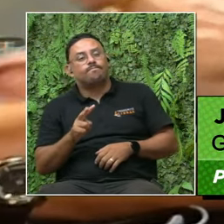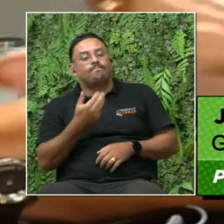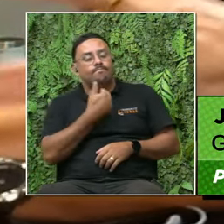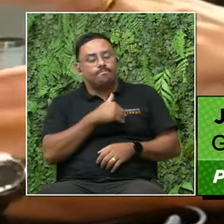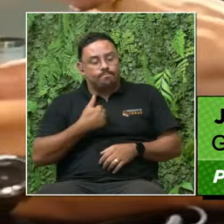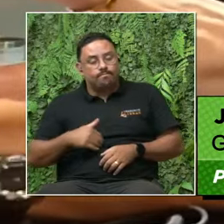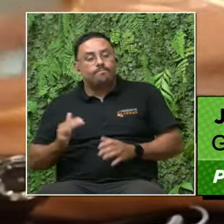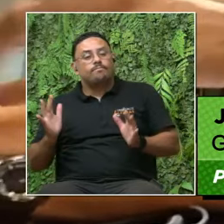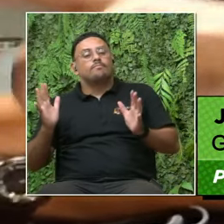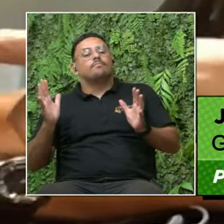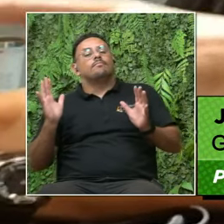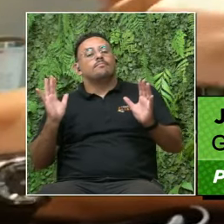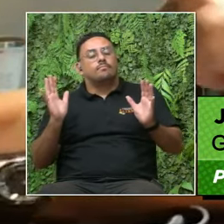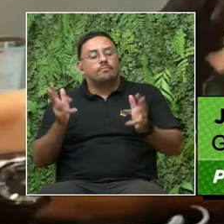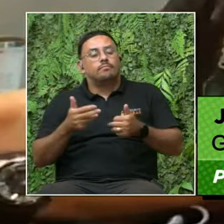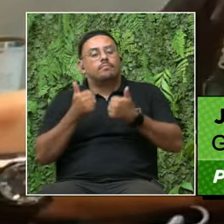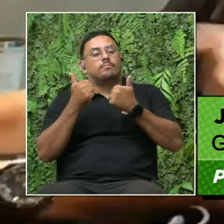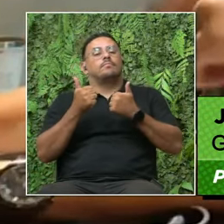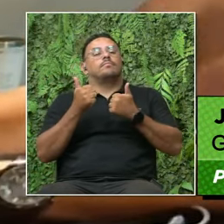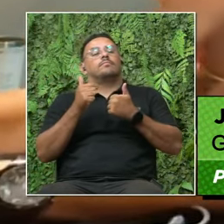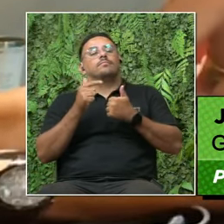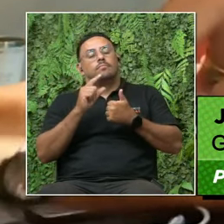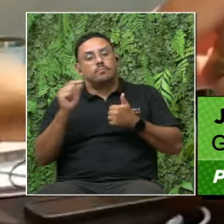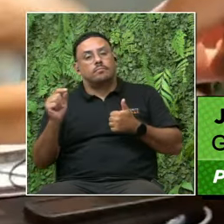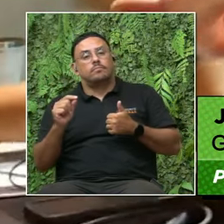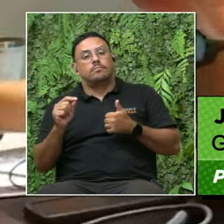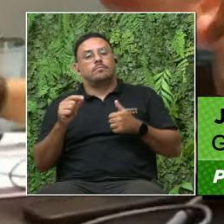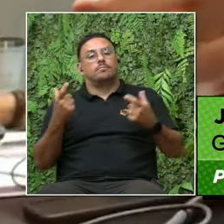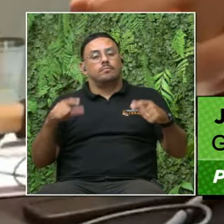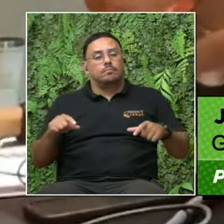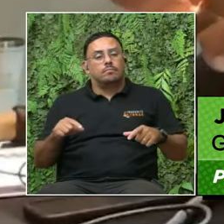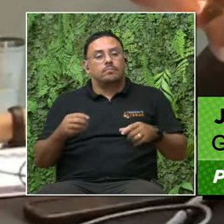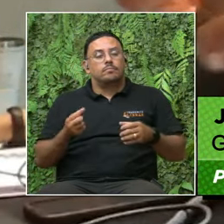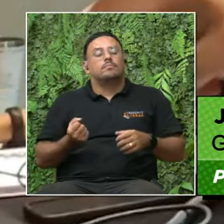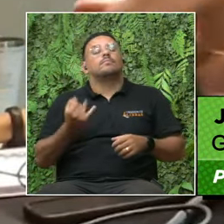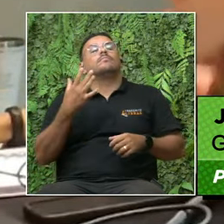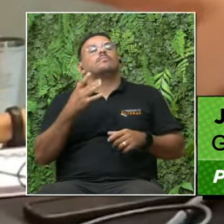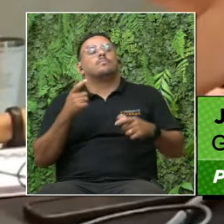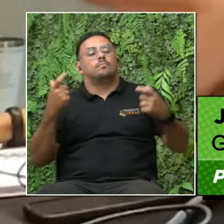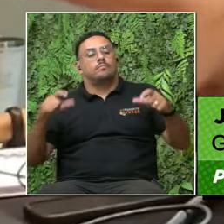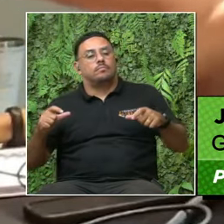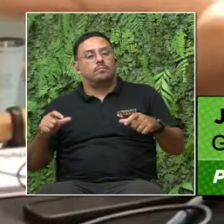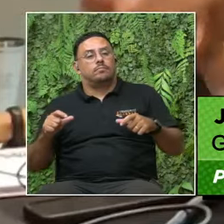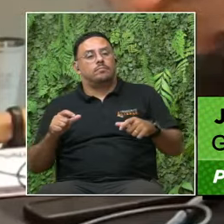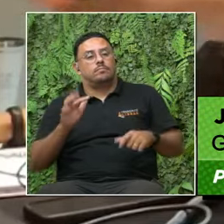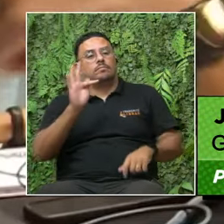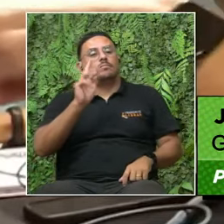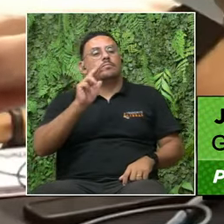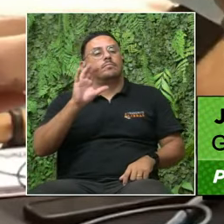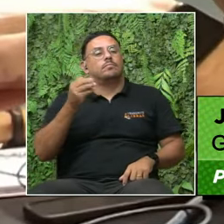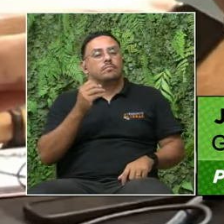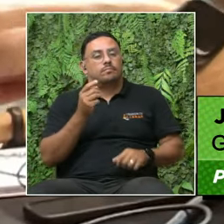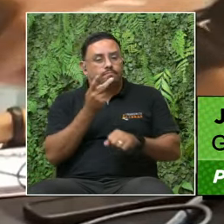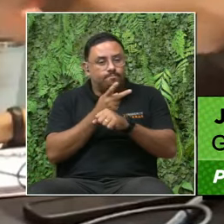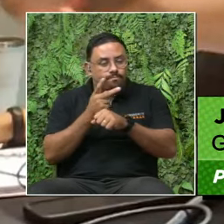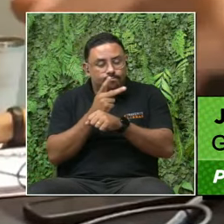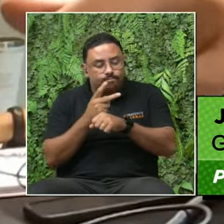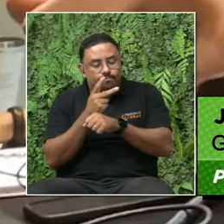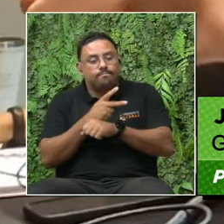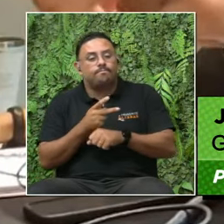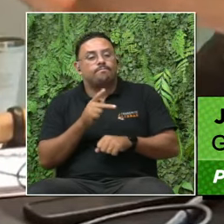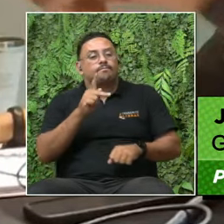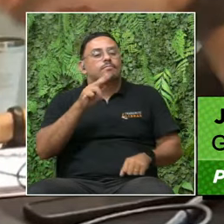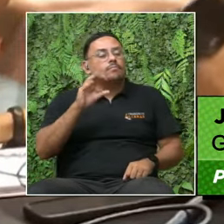qualidade que sai do banco e eu já tinha falado no intervalo Bob cara a quantidade de bola esticada do fux para tentar achar o Paulinho era